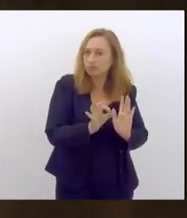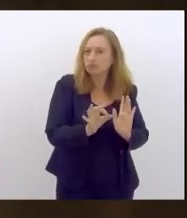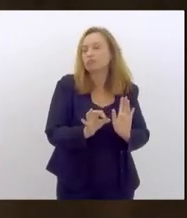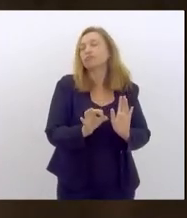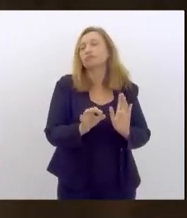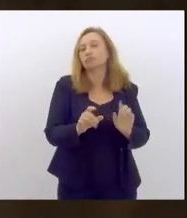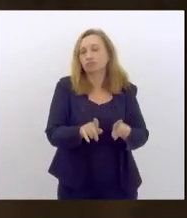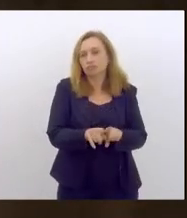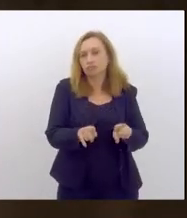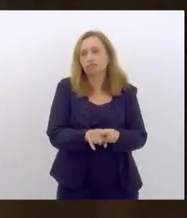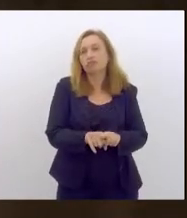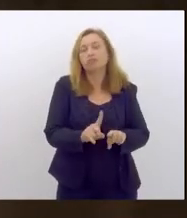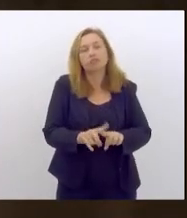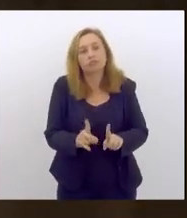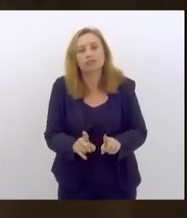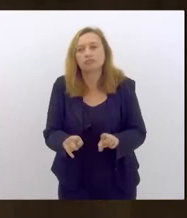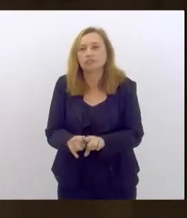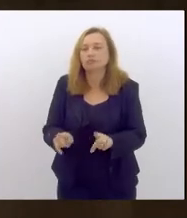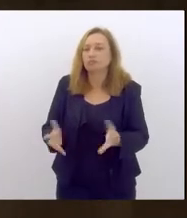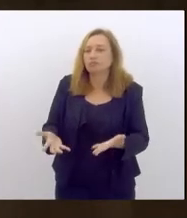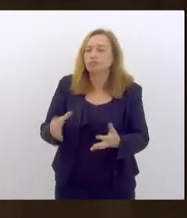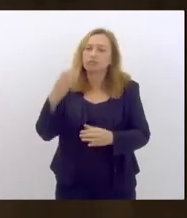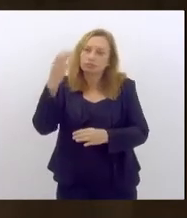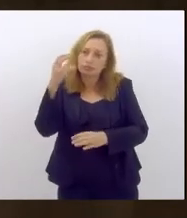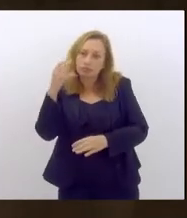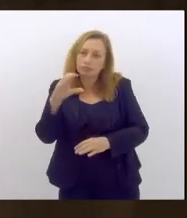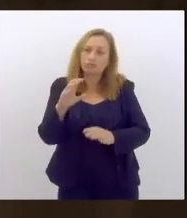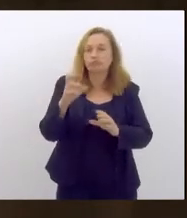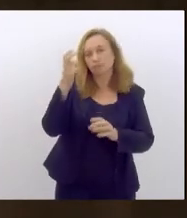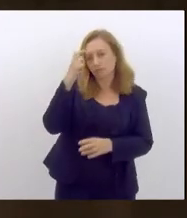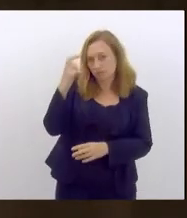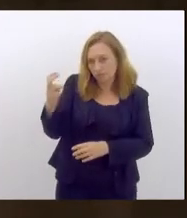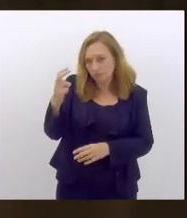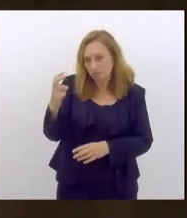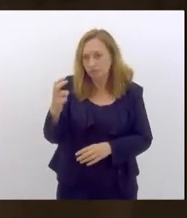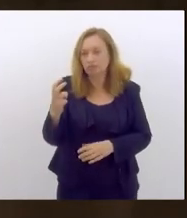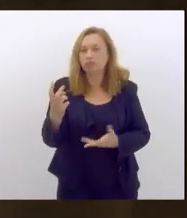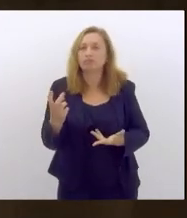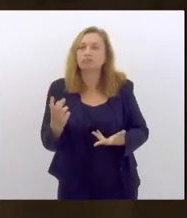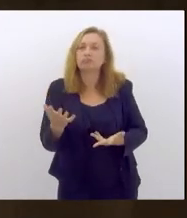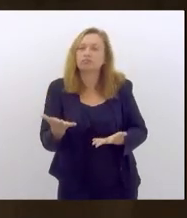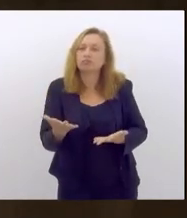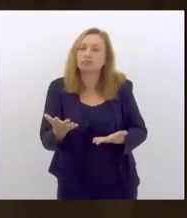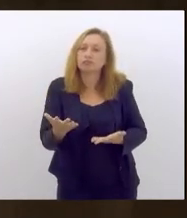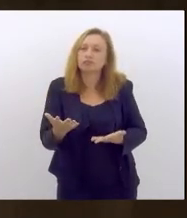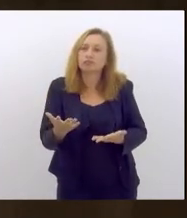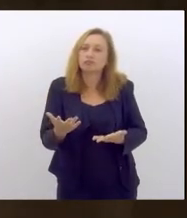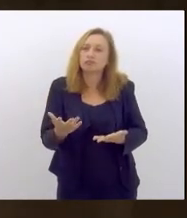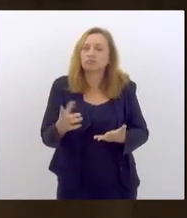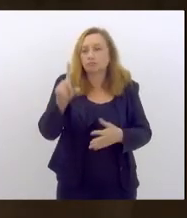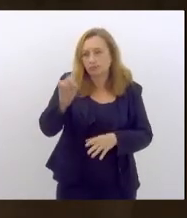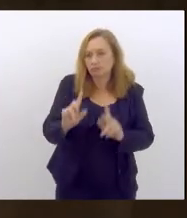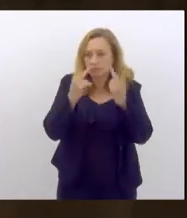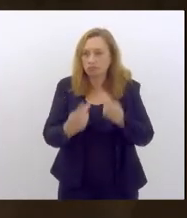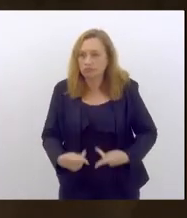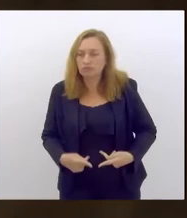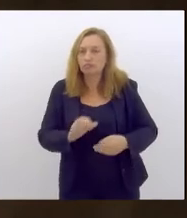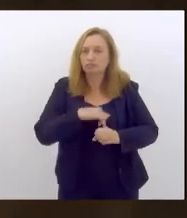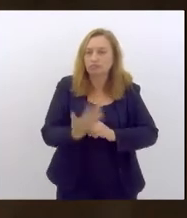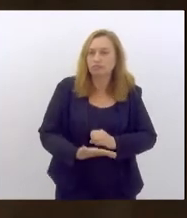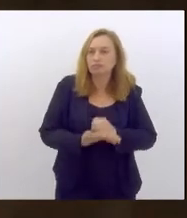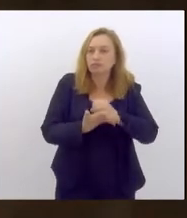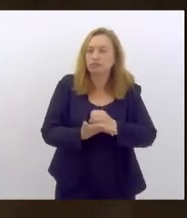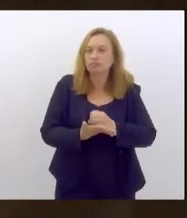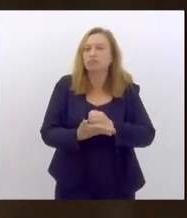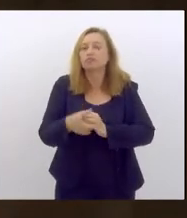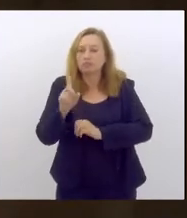sim também, é claro, mas também na ciência, também na cultura, também no dispor, também na pauta dos direitos humanos, também na sustentabilidade. Então,